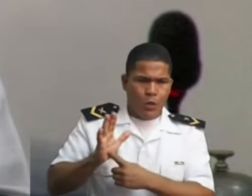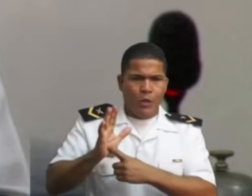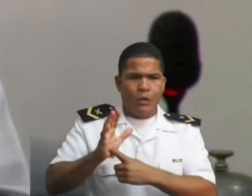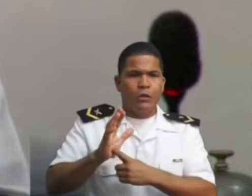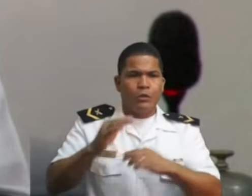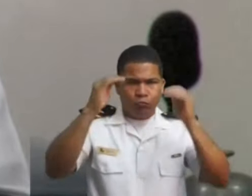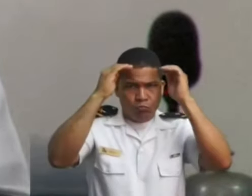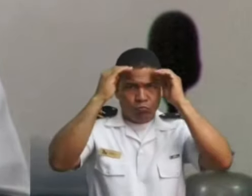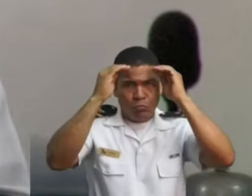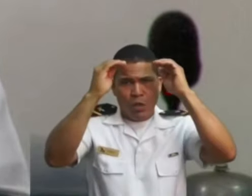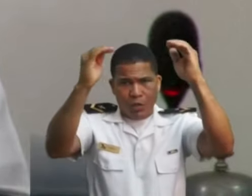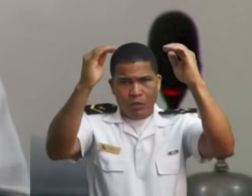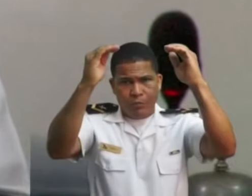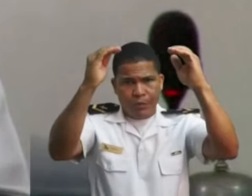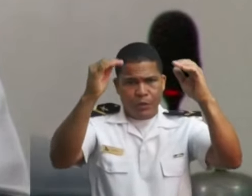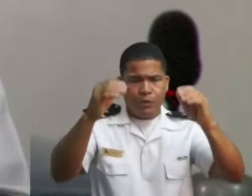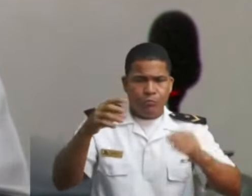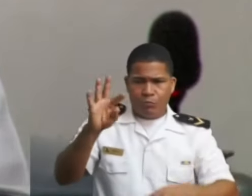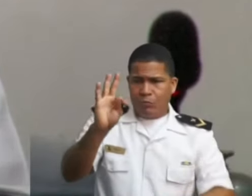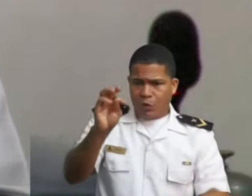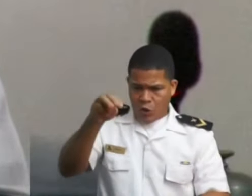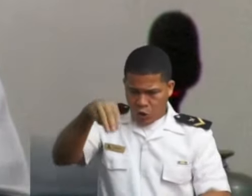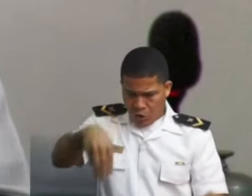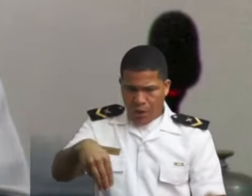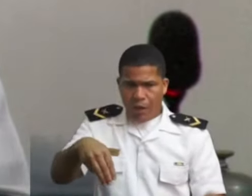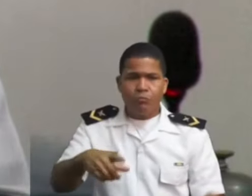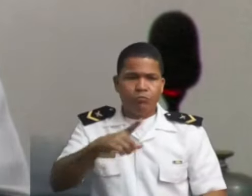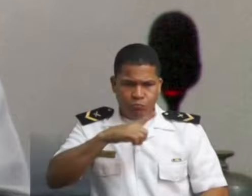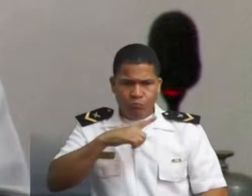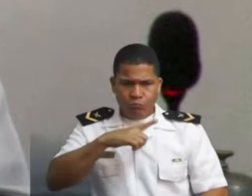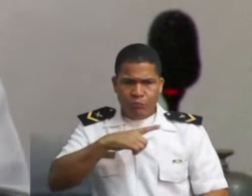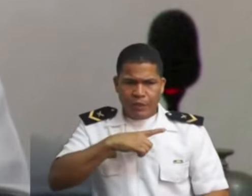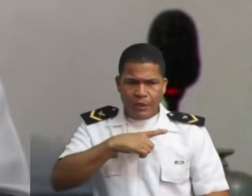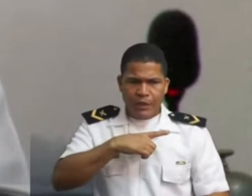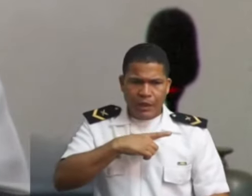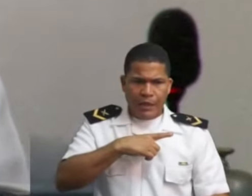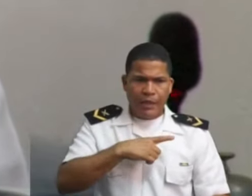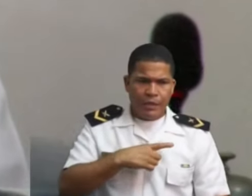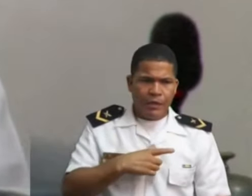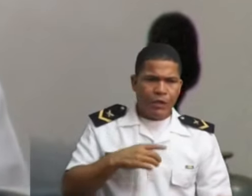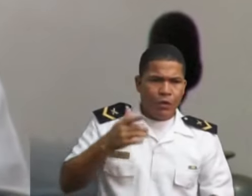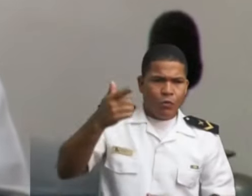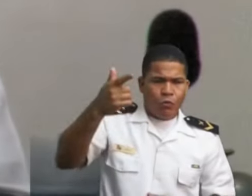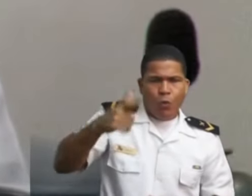respeito e a admiração que a Corte do Mar desfruta junto às diversas